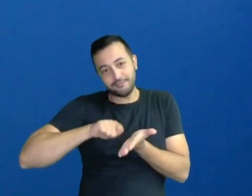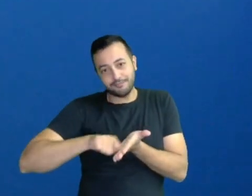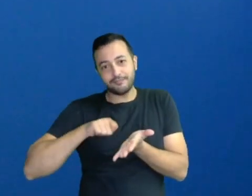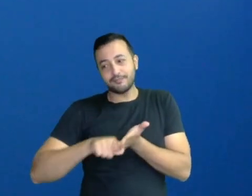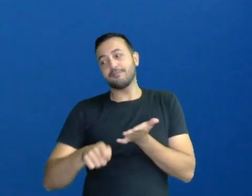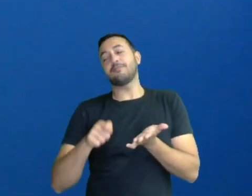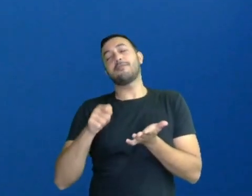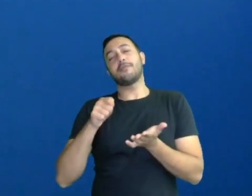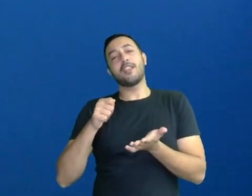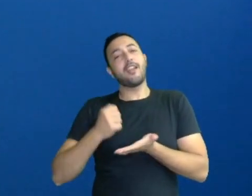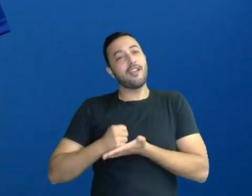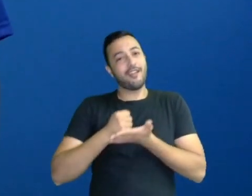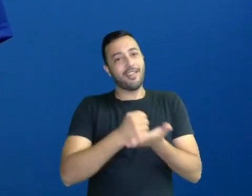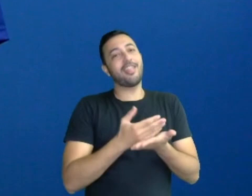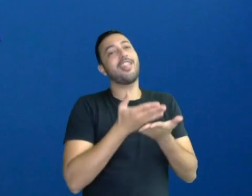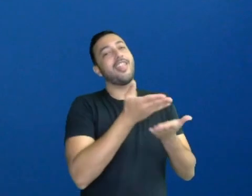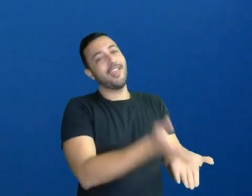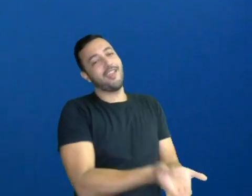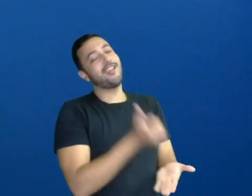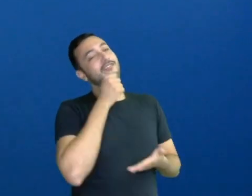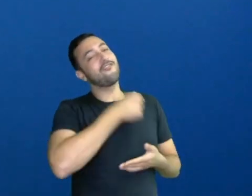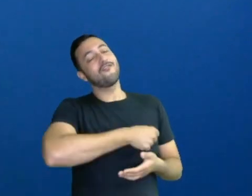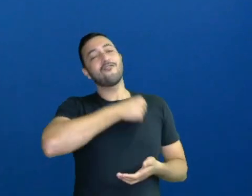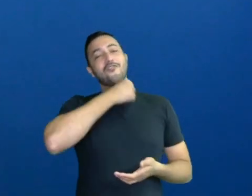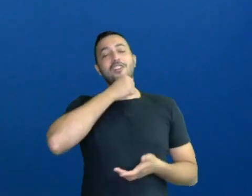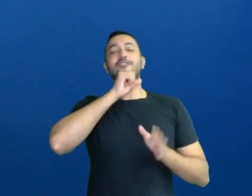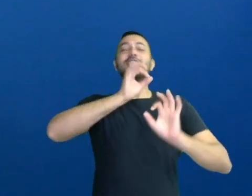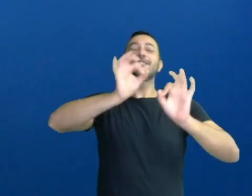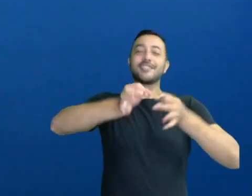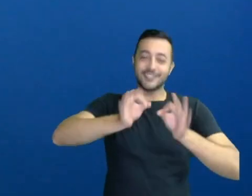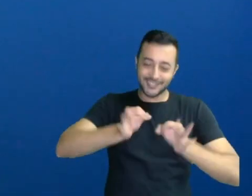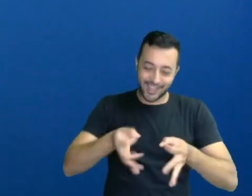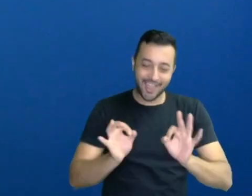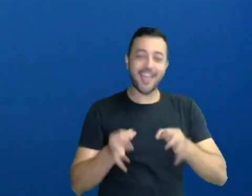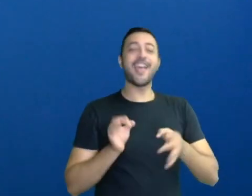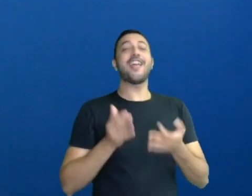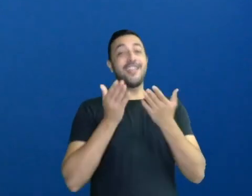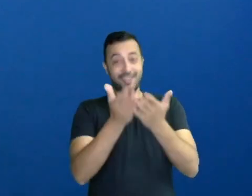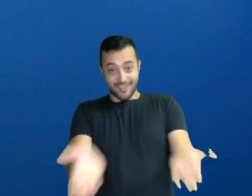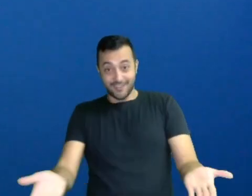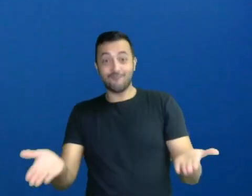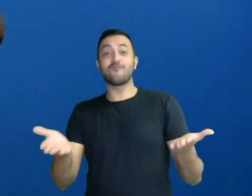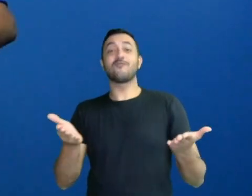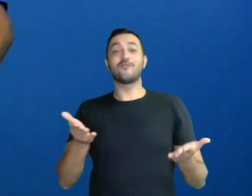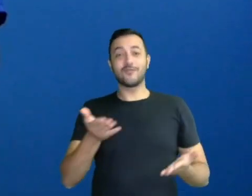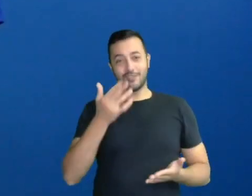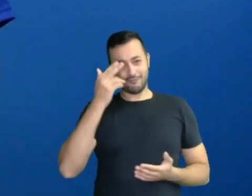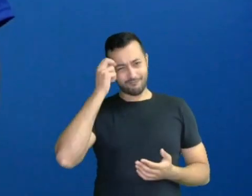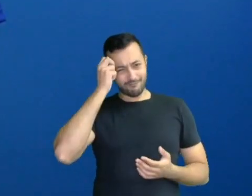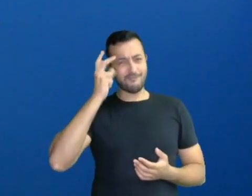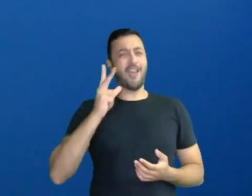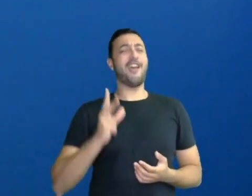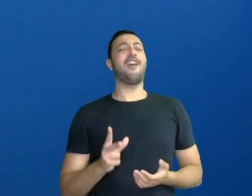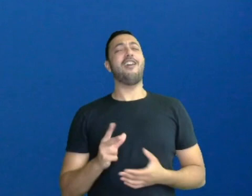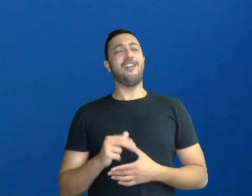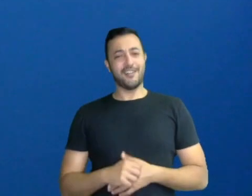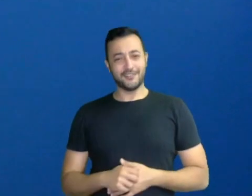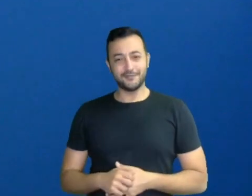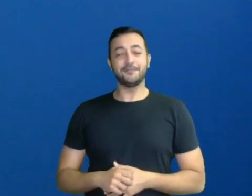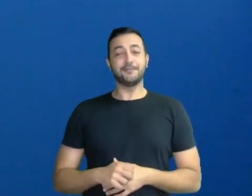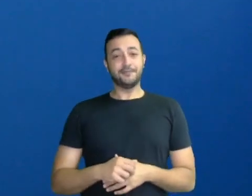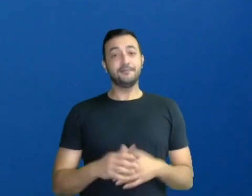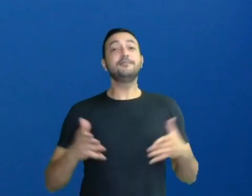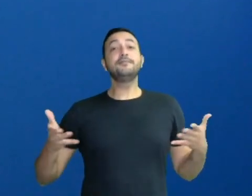o bilhete para a vovó carocha muito bem Crianças vocês estão muito espertos